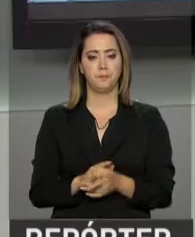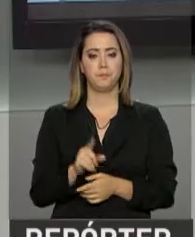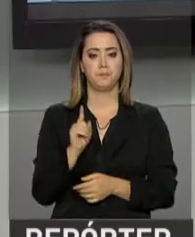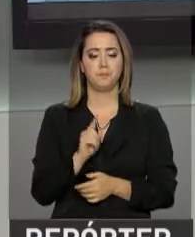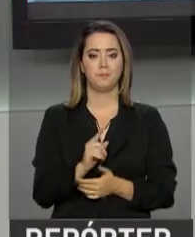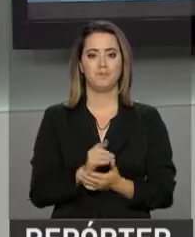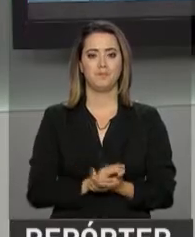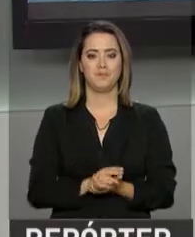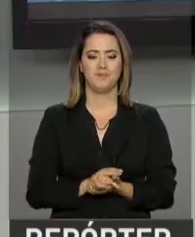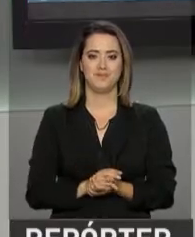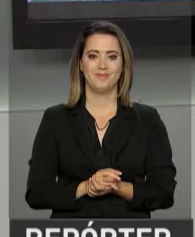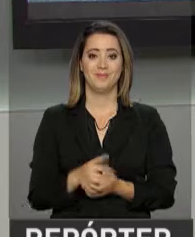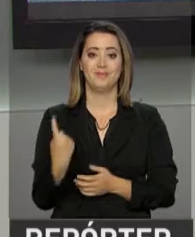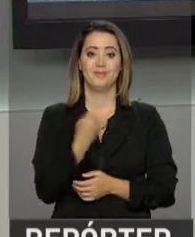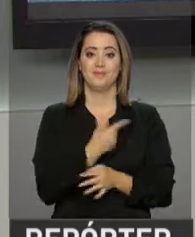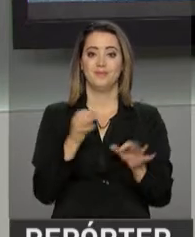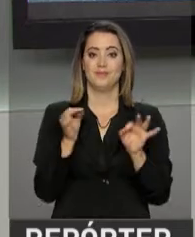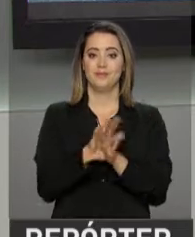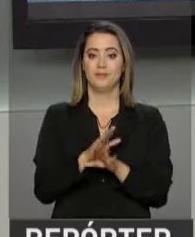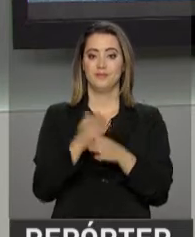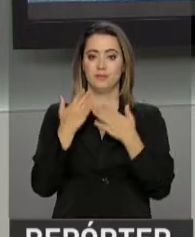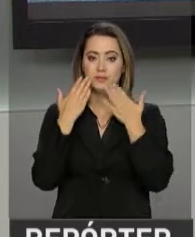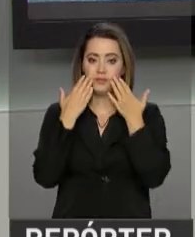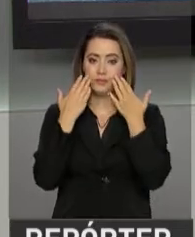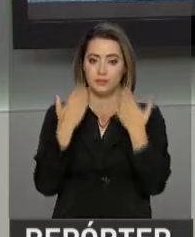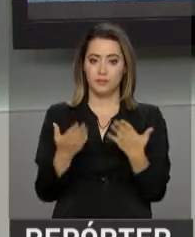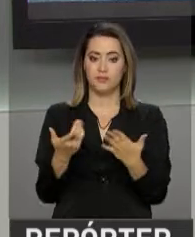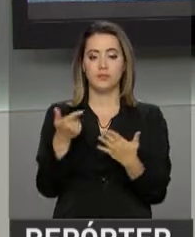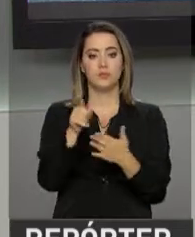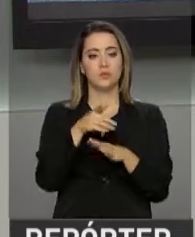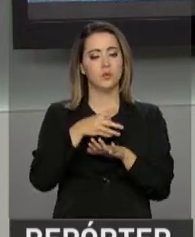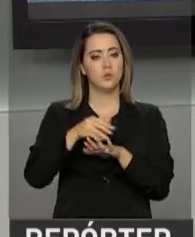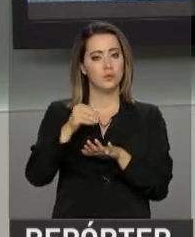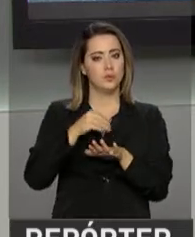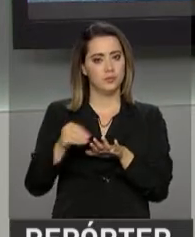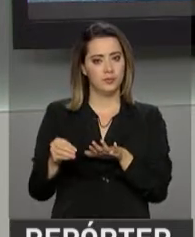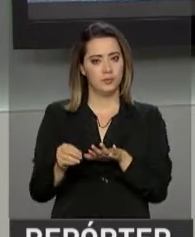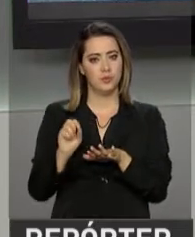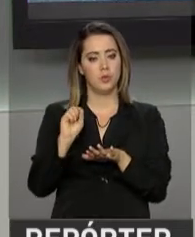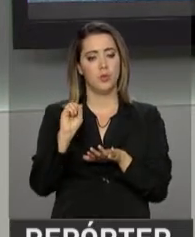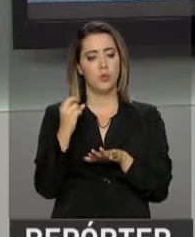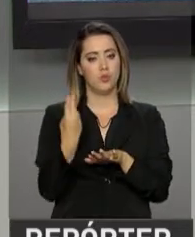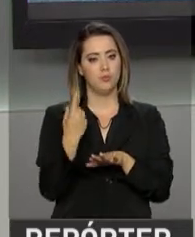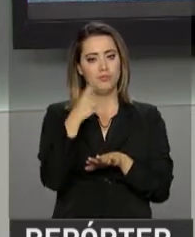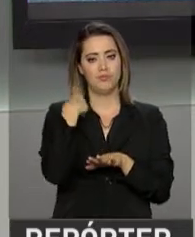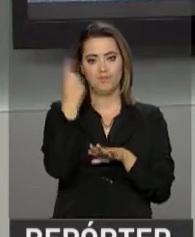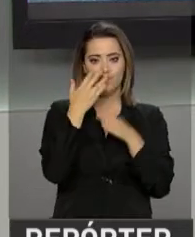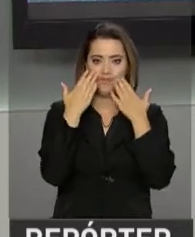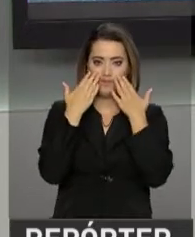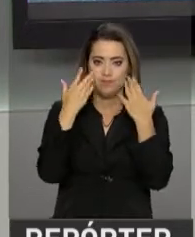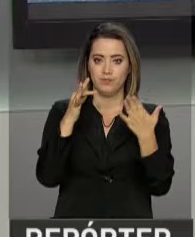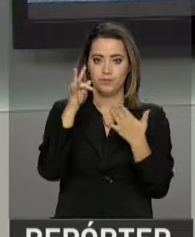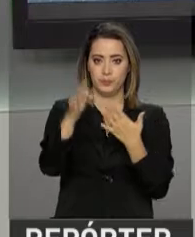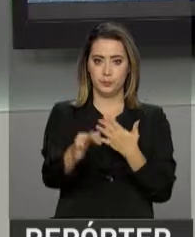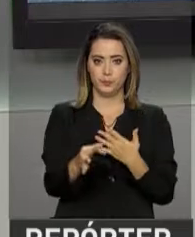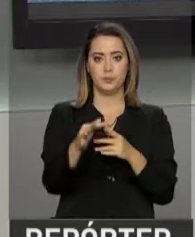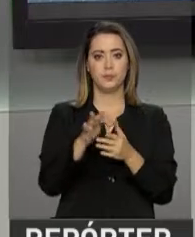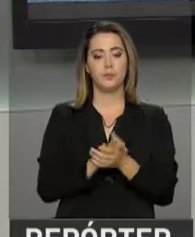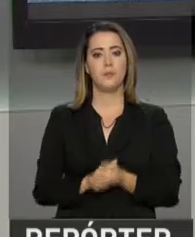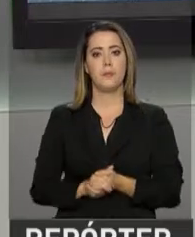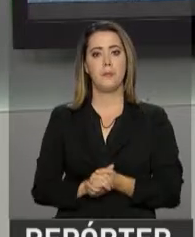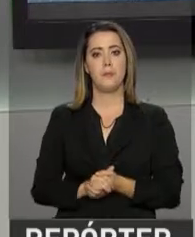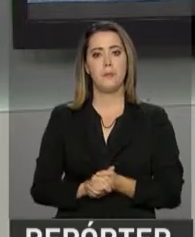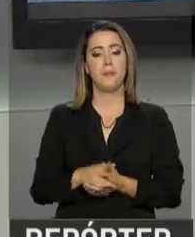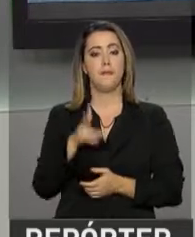o repórter nbr fica por aqui nós voltamos a qualquer momento com outras informações ou em uma hora na nossa próxima